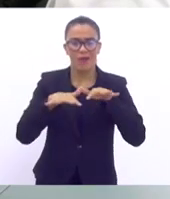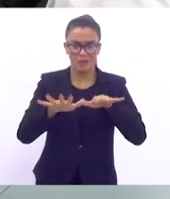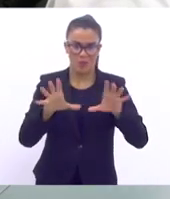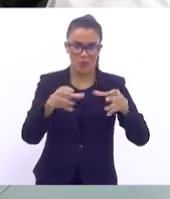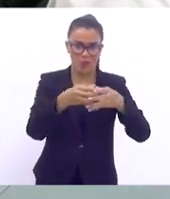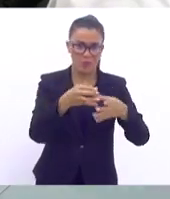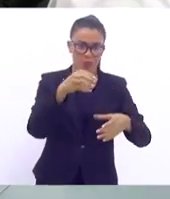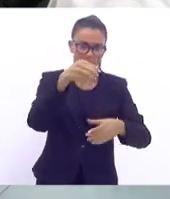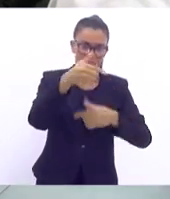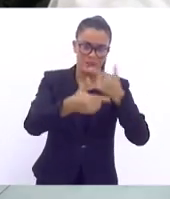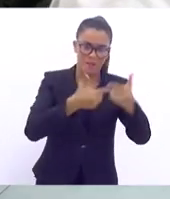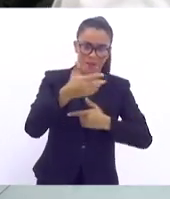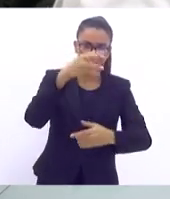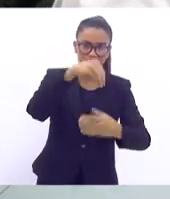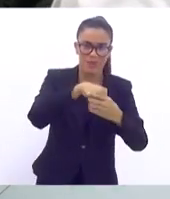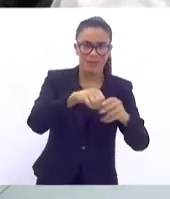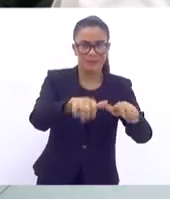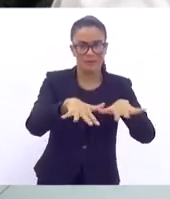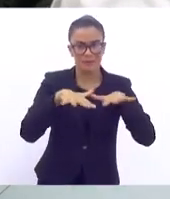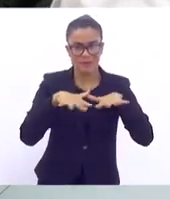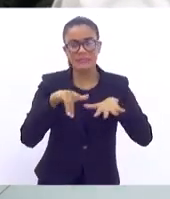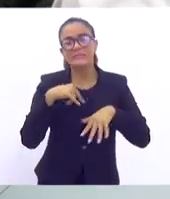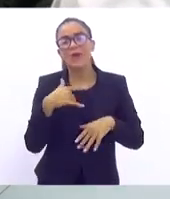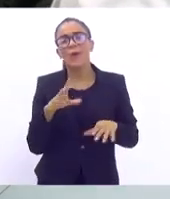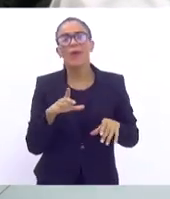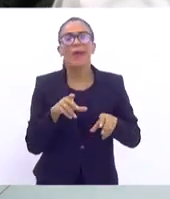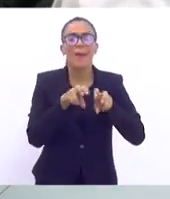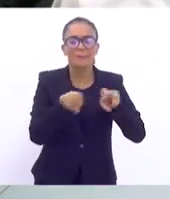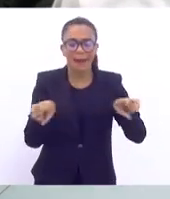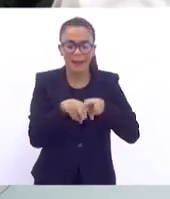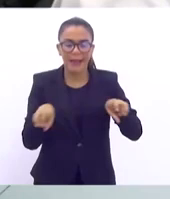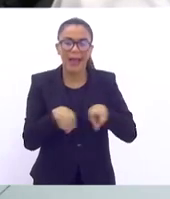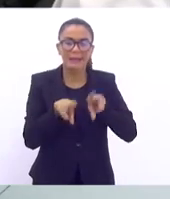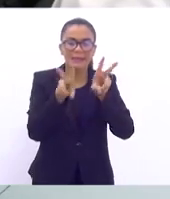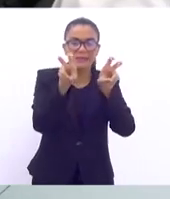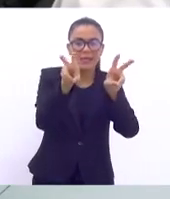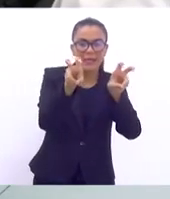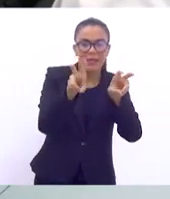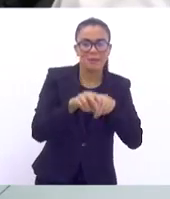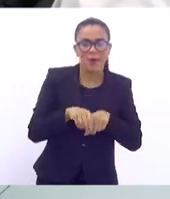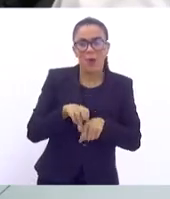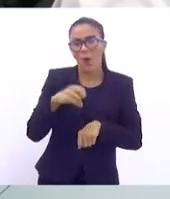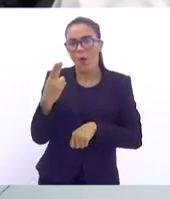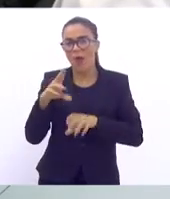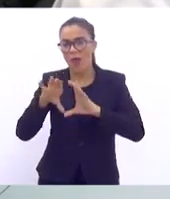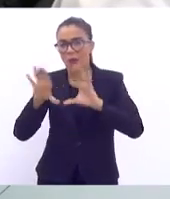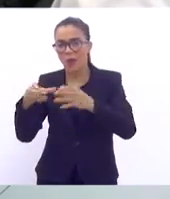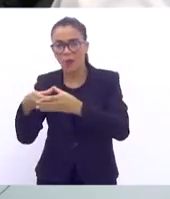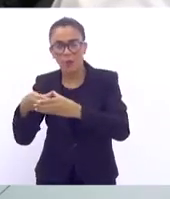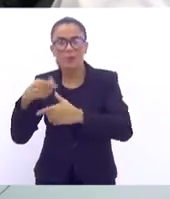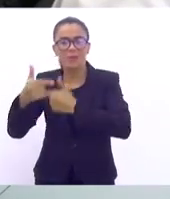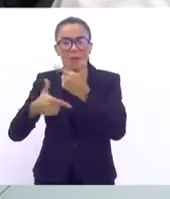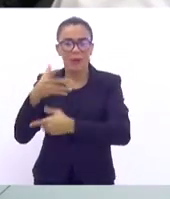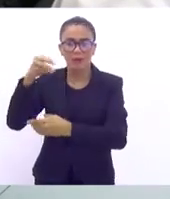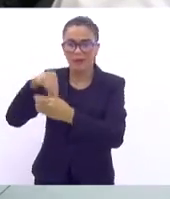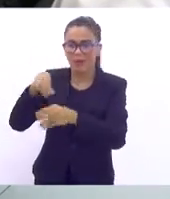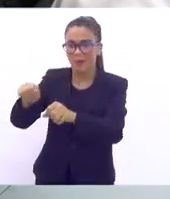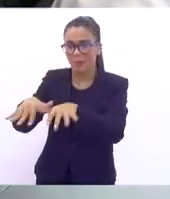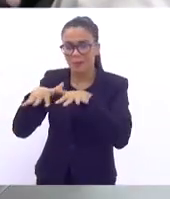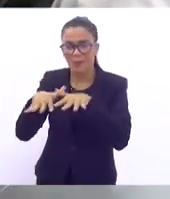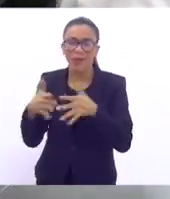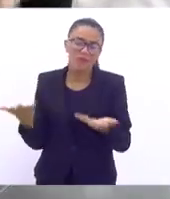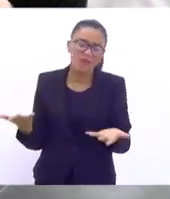se vão ser bancadas temáticas se vão ser é frentes parlamentares Independentes é